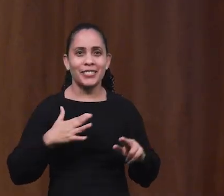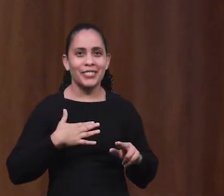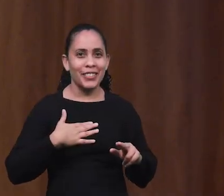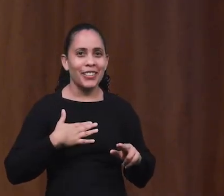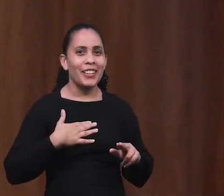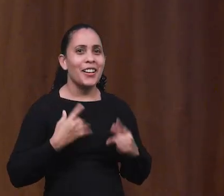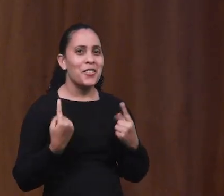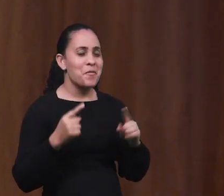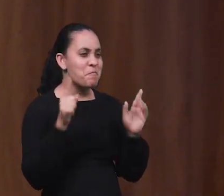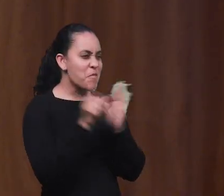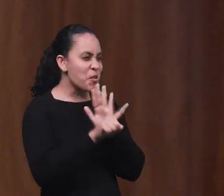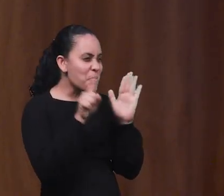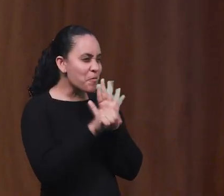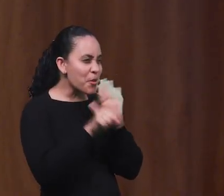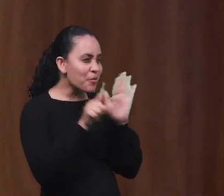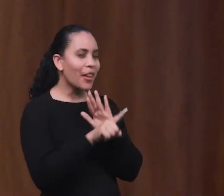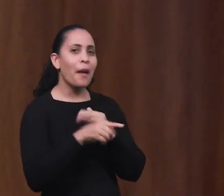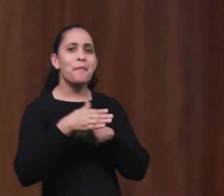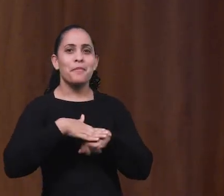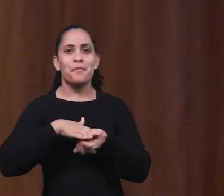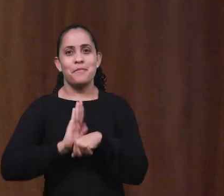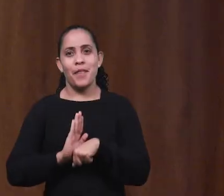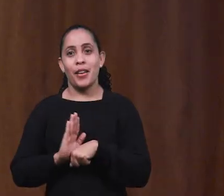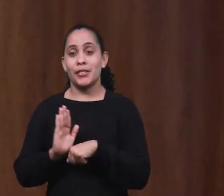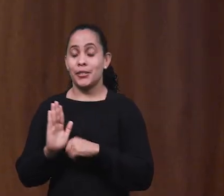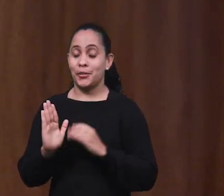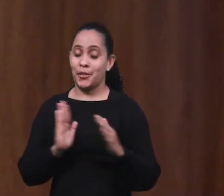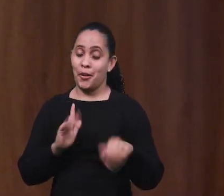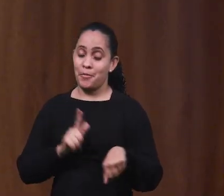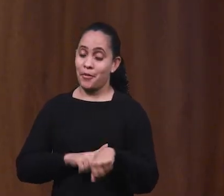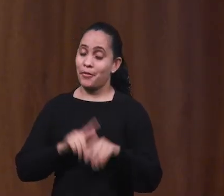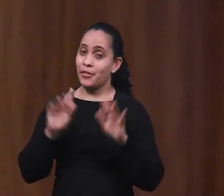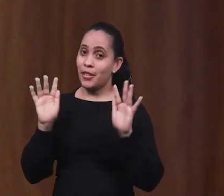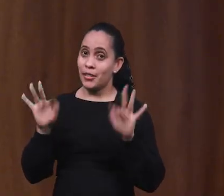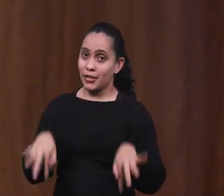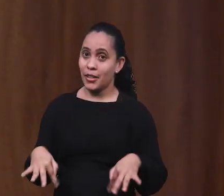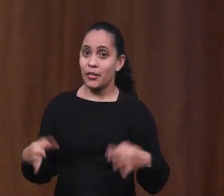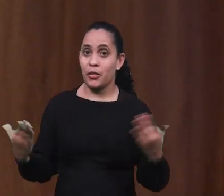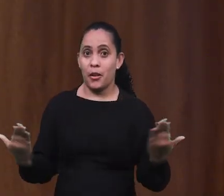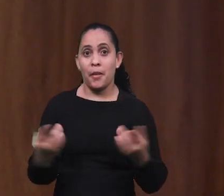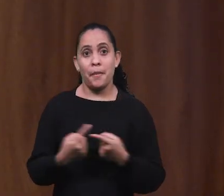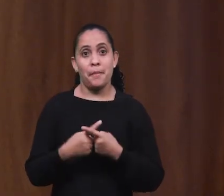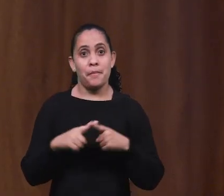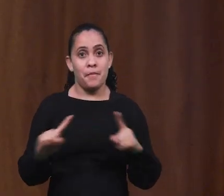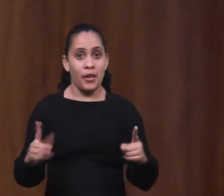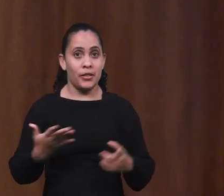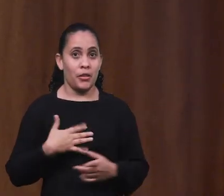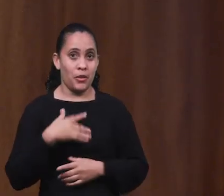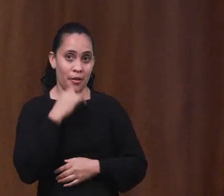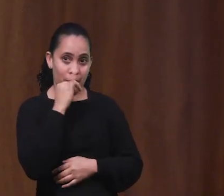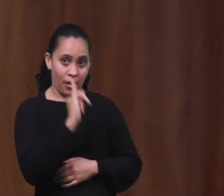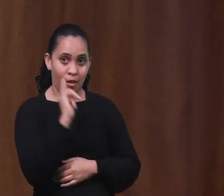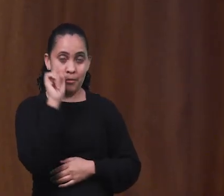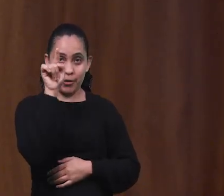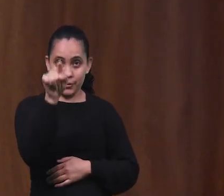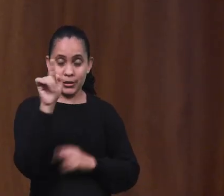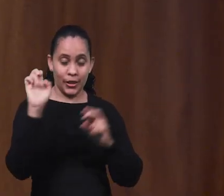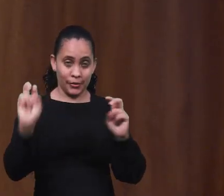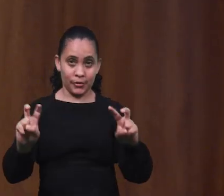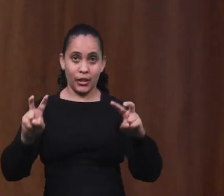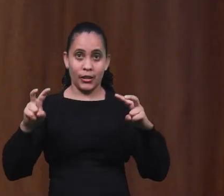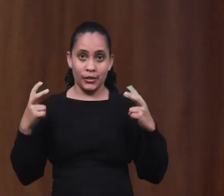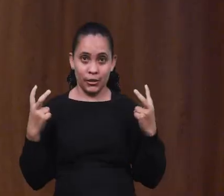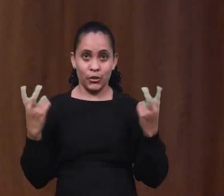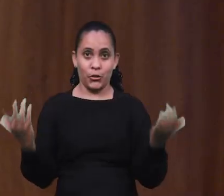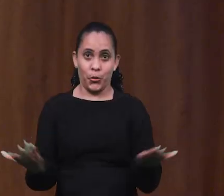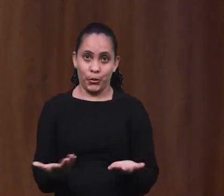para a gente apertar ele aqui, explorar muito, Pastor João, mas o nosso tempo está encerrando. Mas eu quero deixar uma palavra para